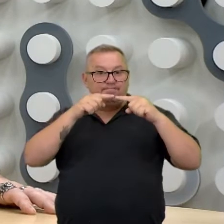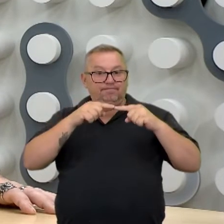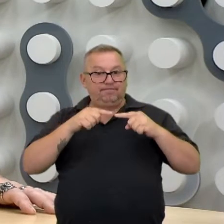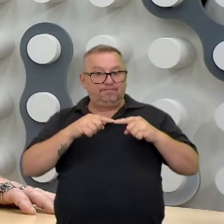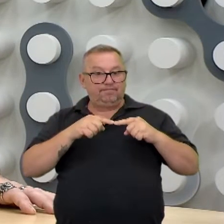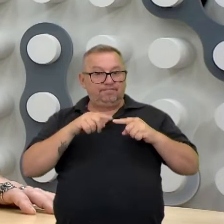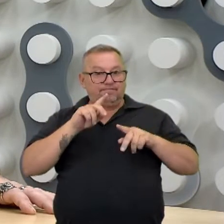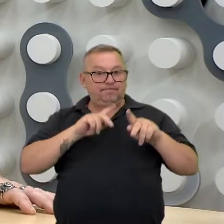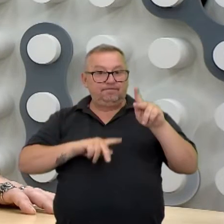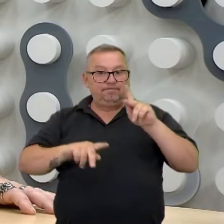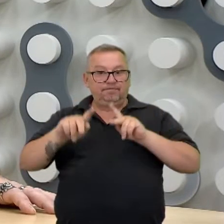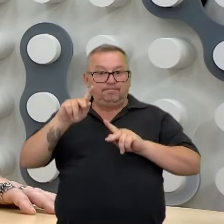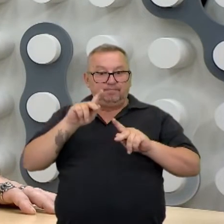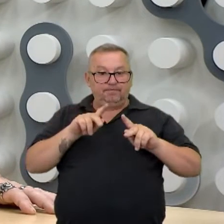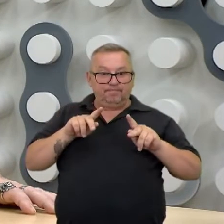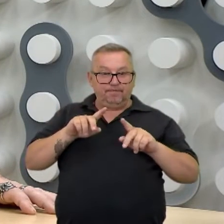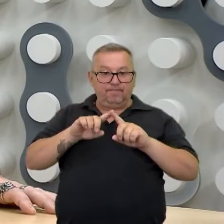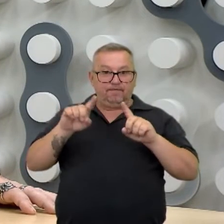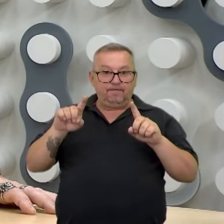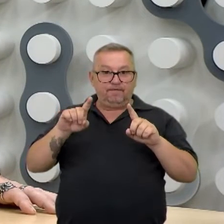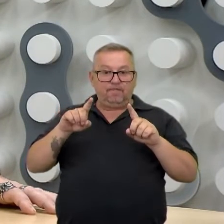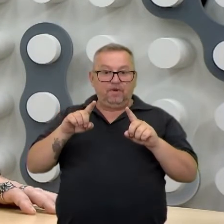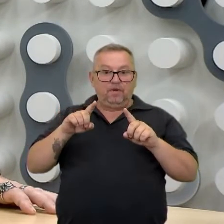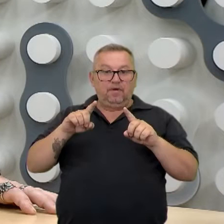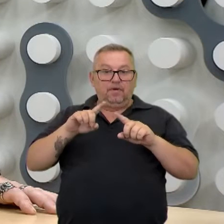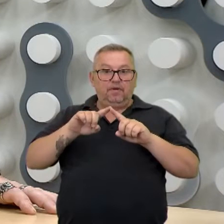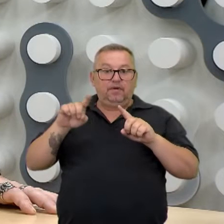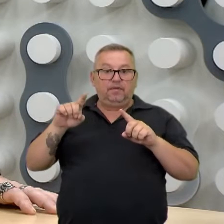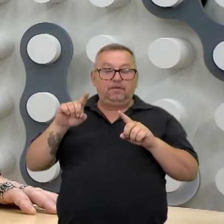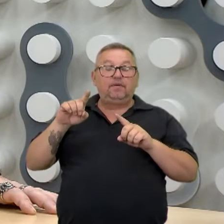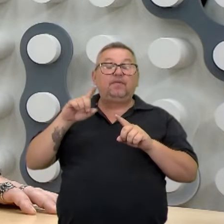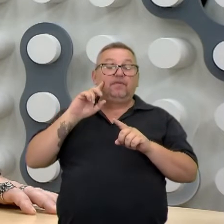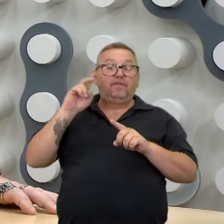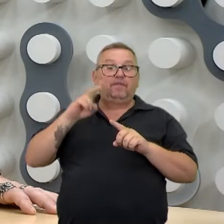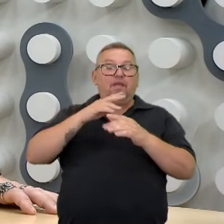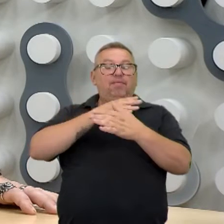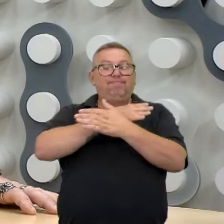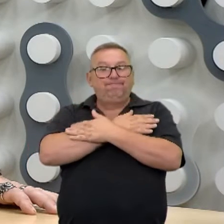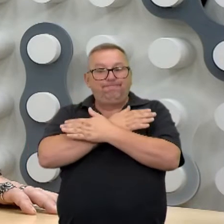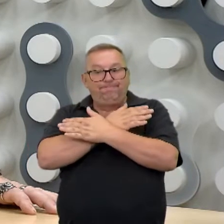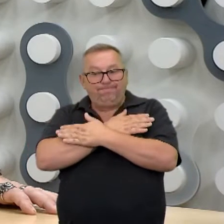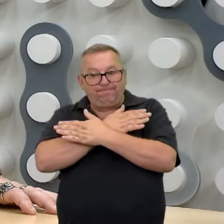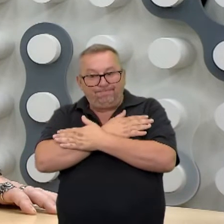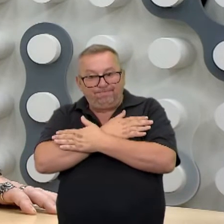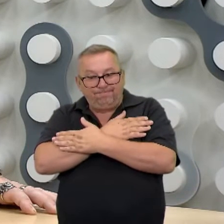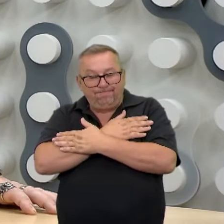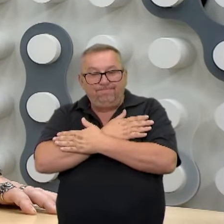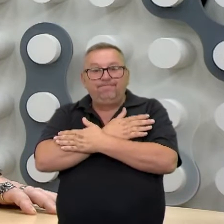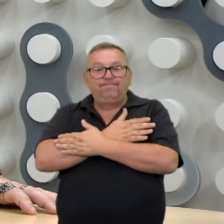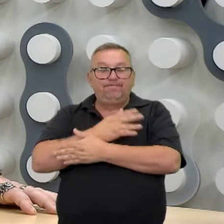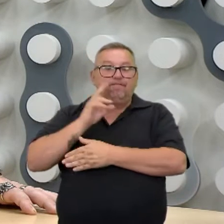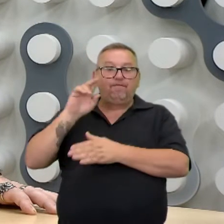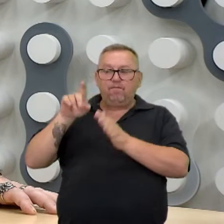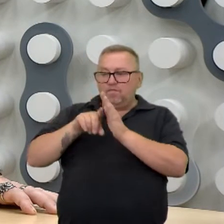relacionado com a população, né? Taxa de desemprego, né? A gente está vendo, né, vai lá no Instituto, vê a pesquisa que foi feita, e aí